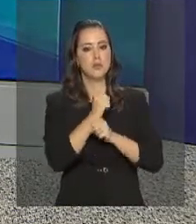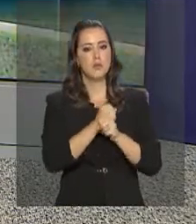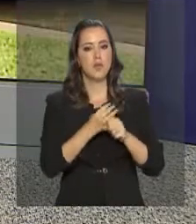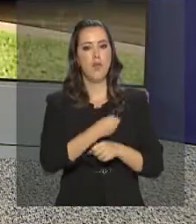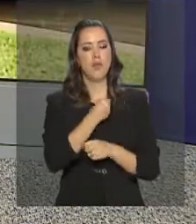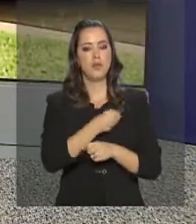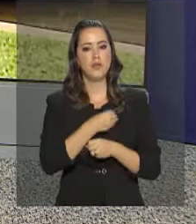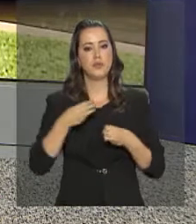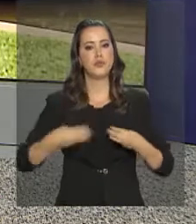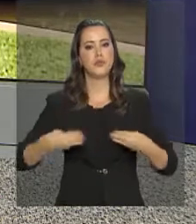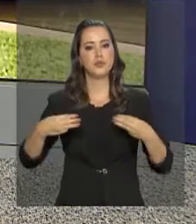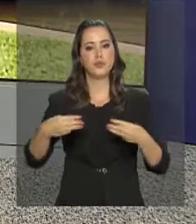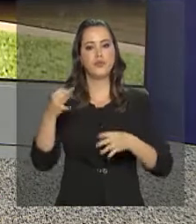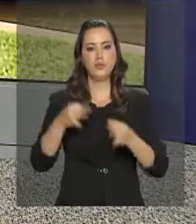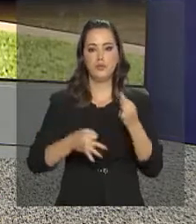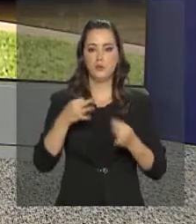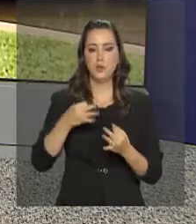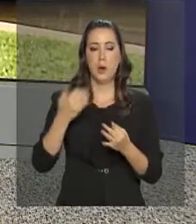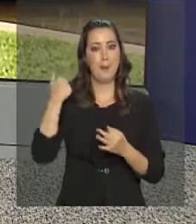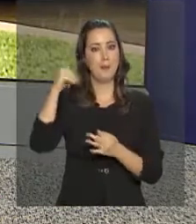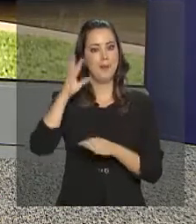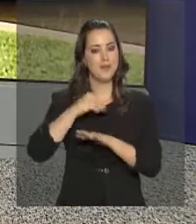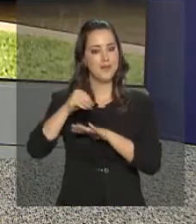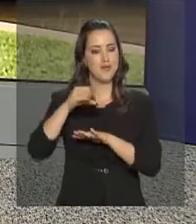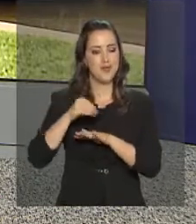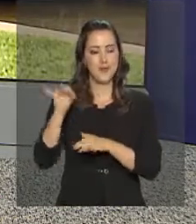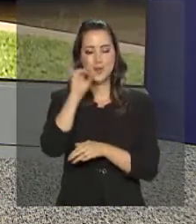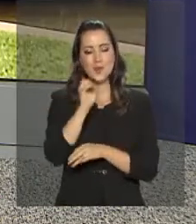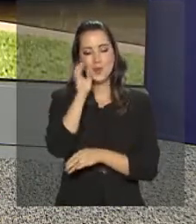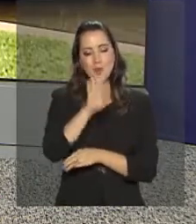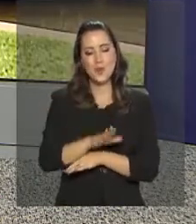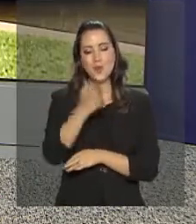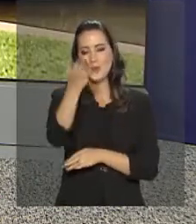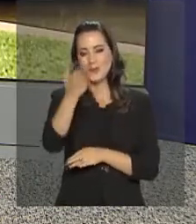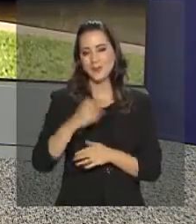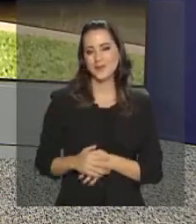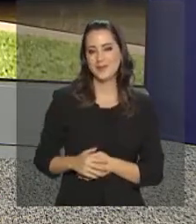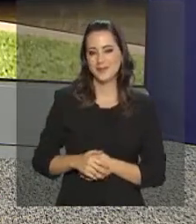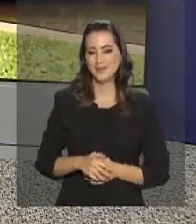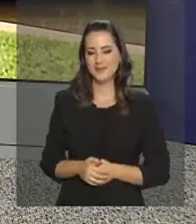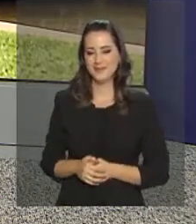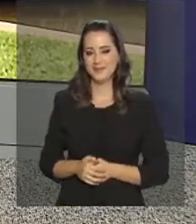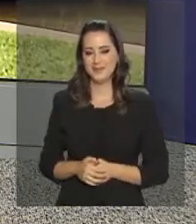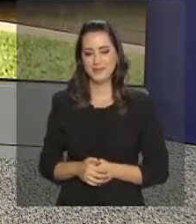repórter Gabriela Noronha tem mais informações. Olá, Gabriela, boa tarde.